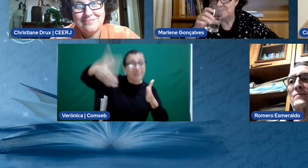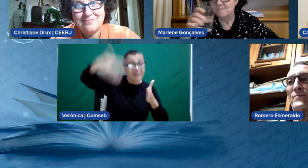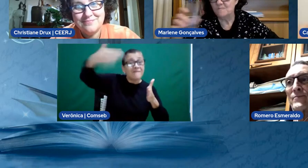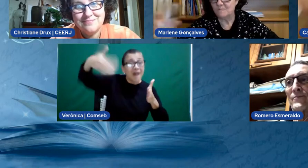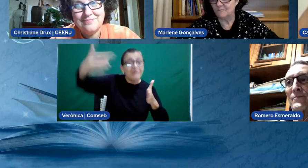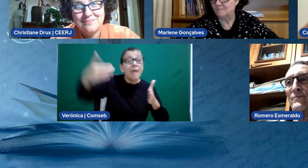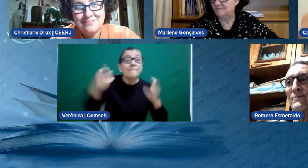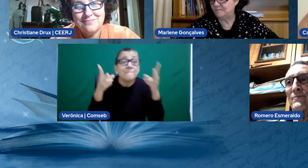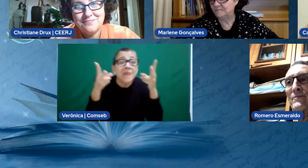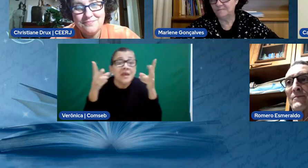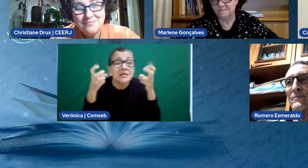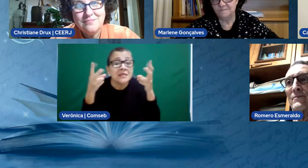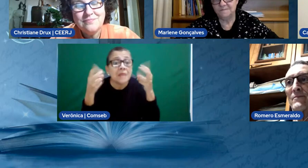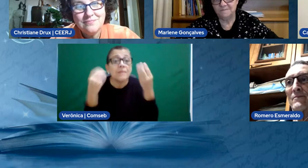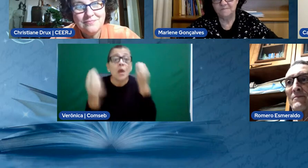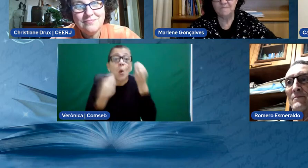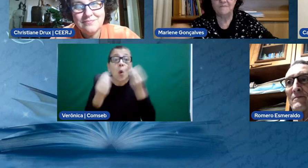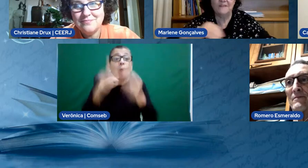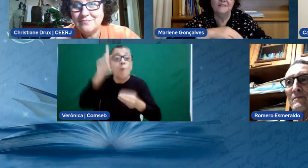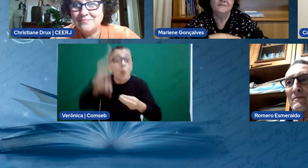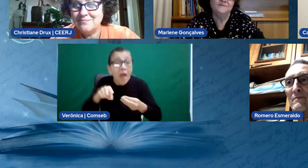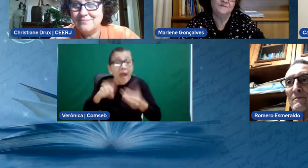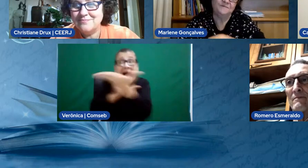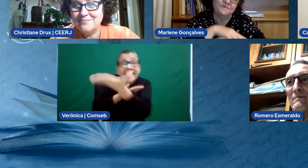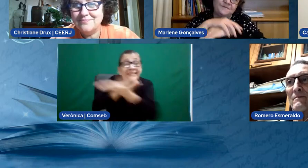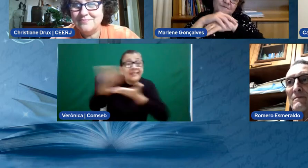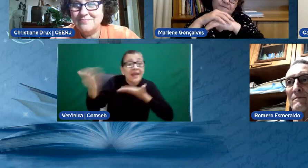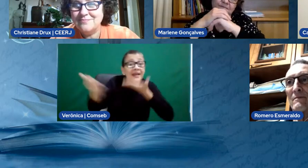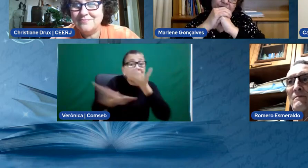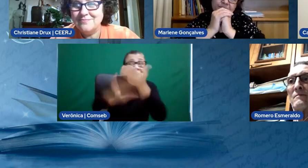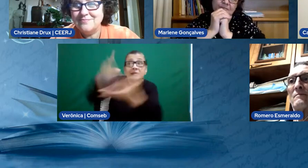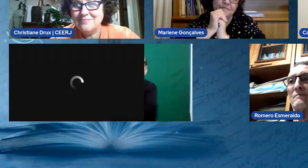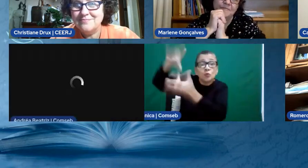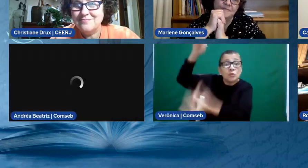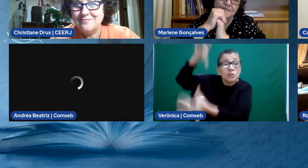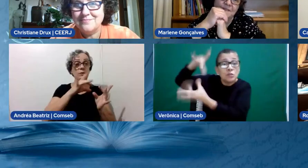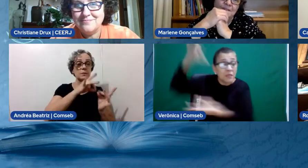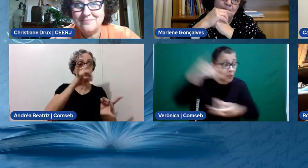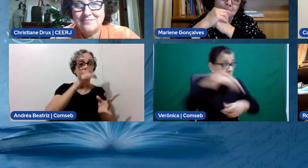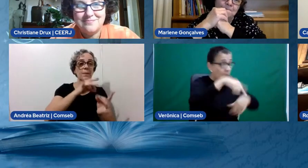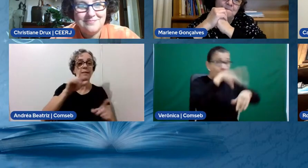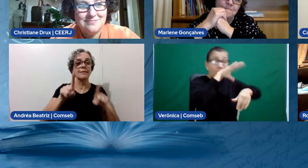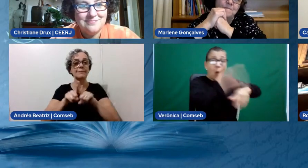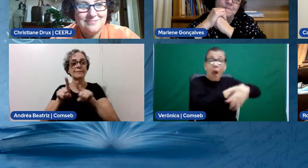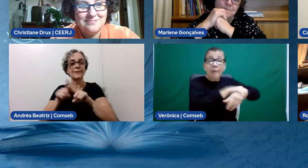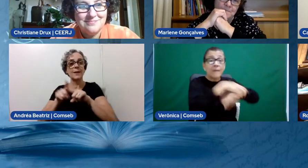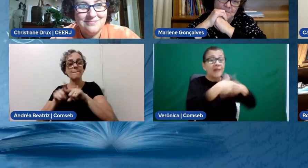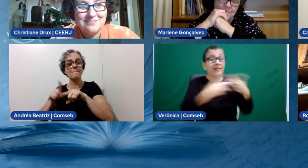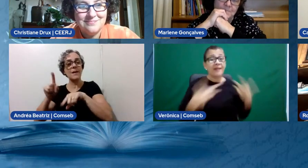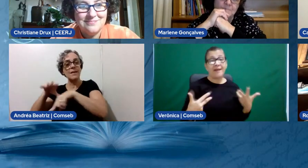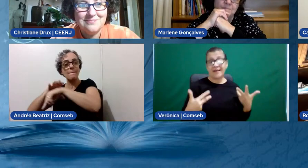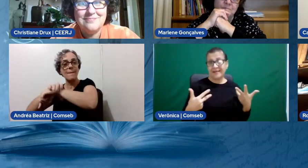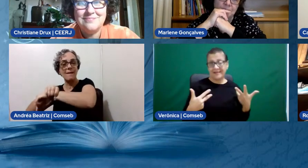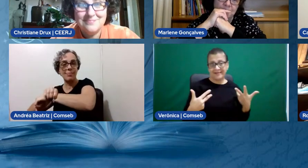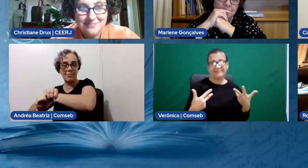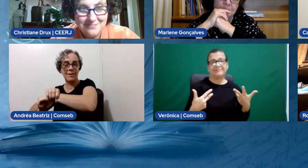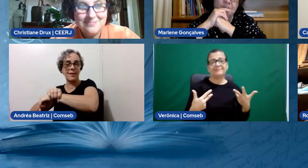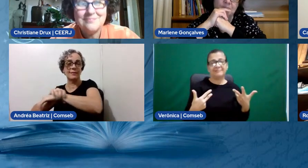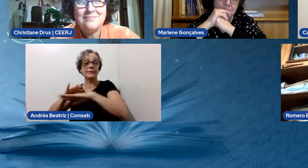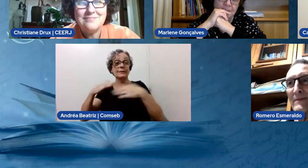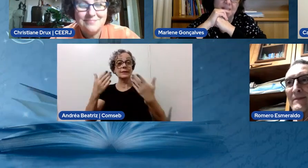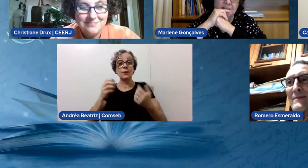a interação da realidade espiritual com a realidade material. Porque esse elo perdido não está no campo